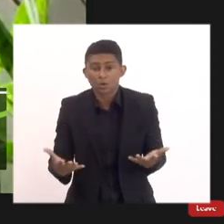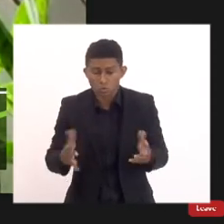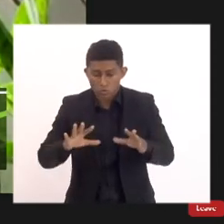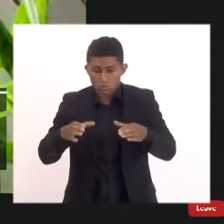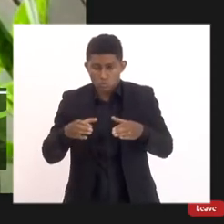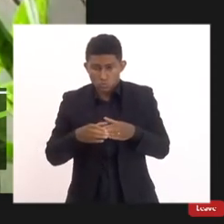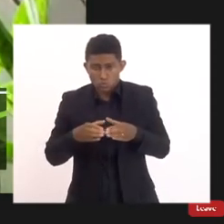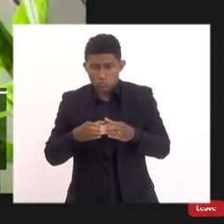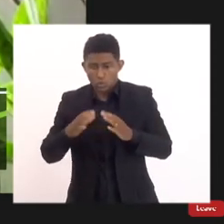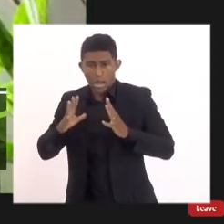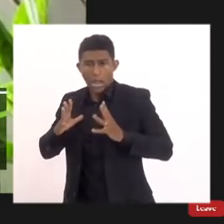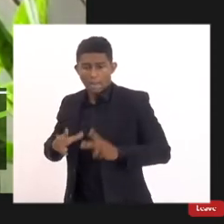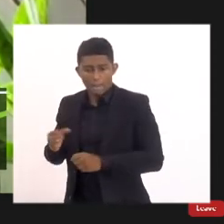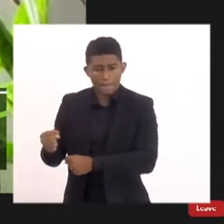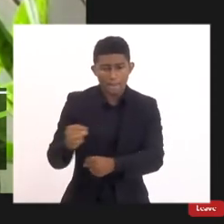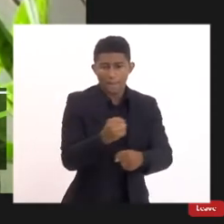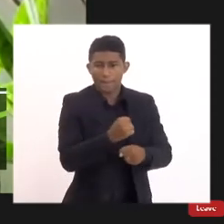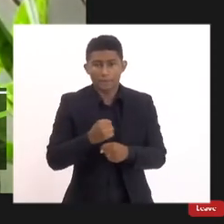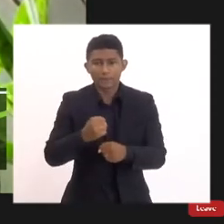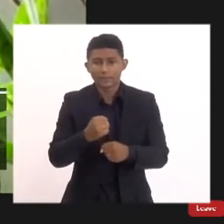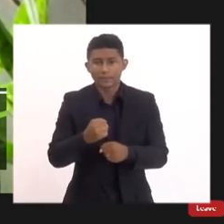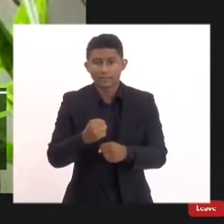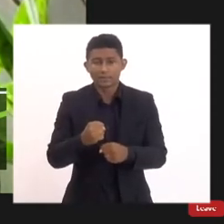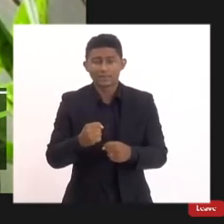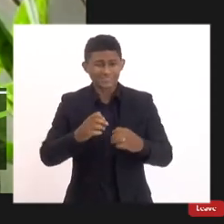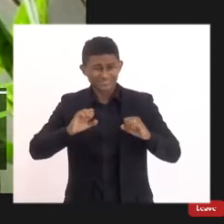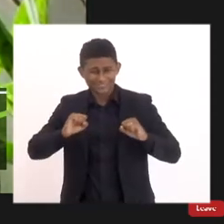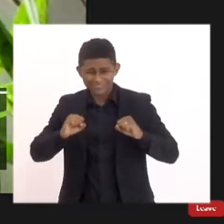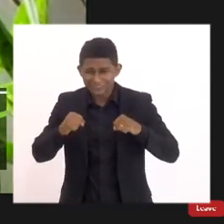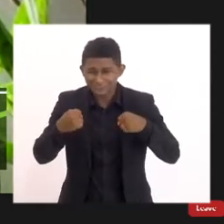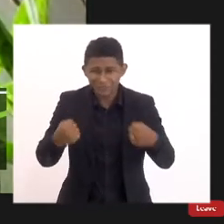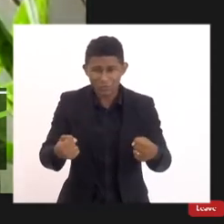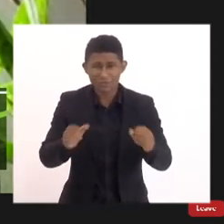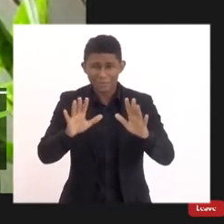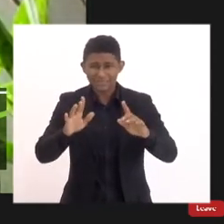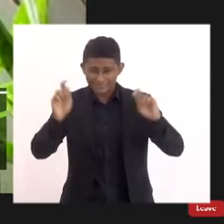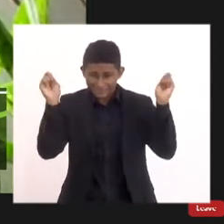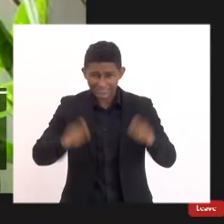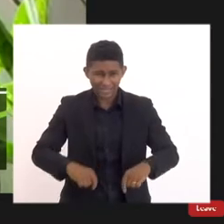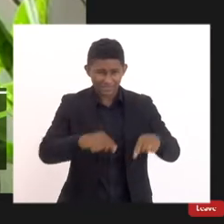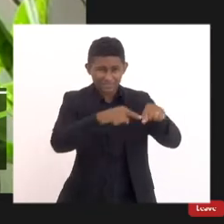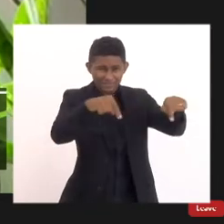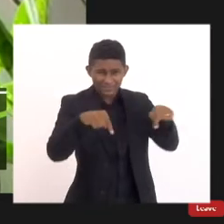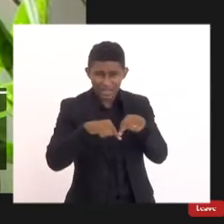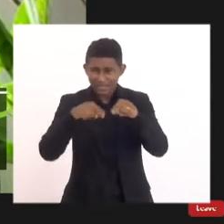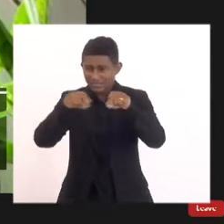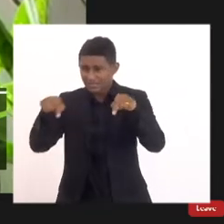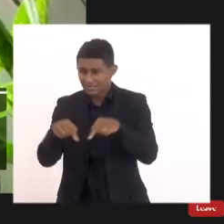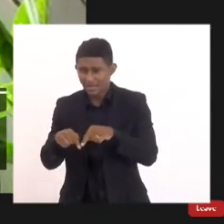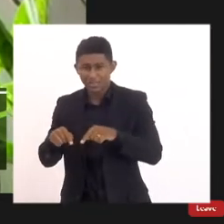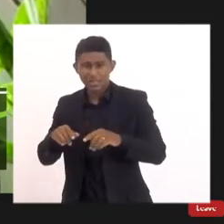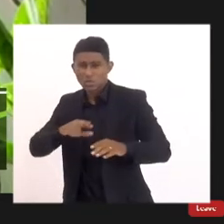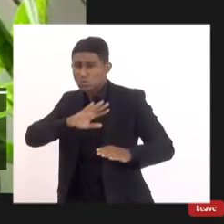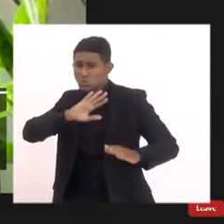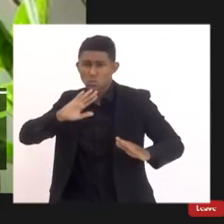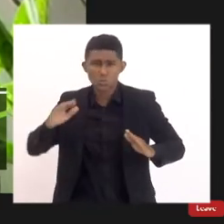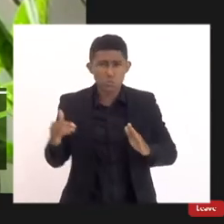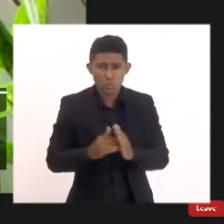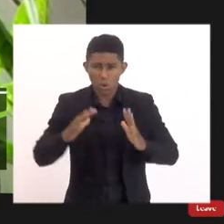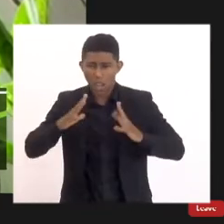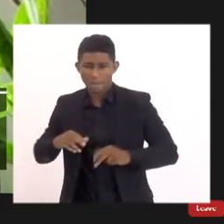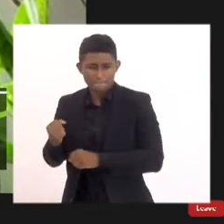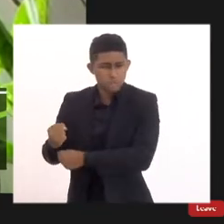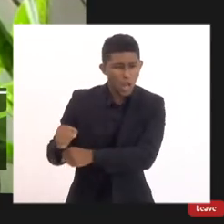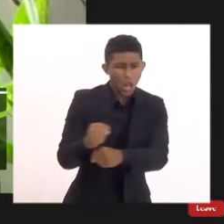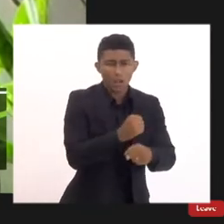mesmo com toda a boa vontade que têm, consigam higienizar as salas entre um período e outro.